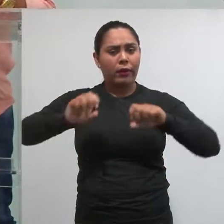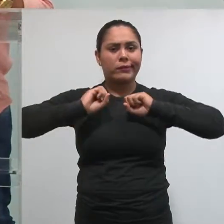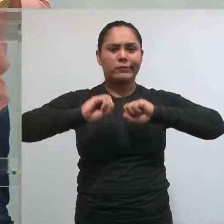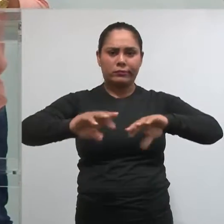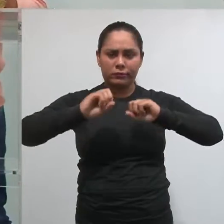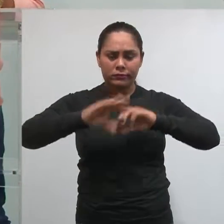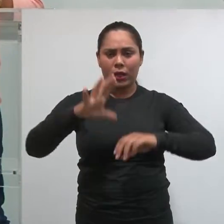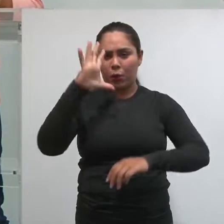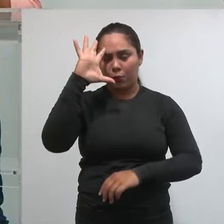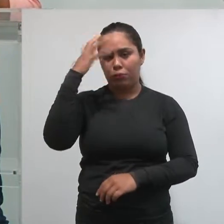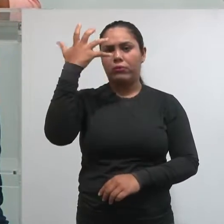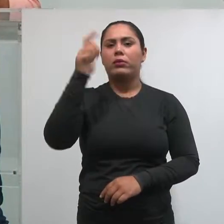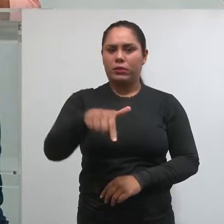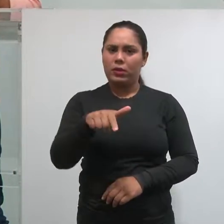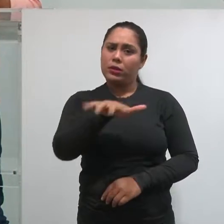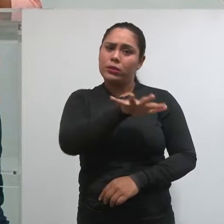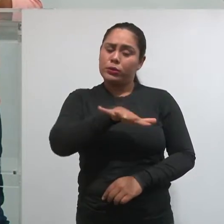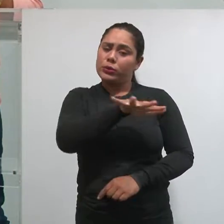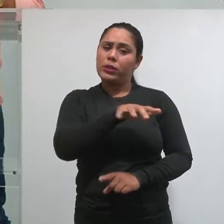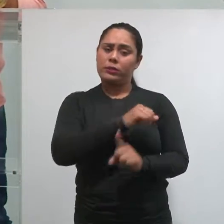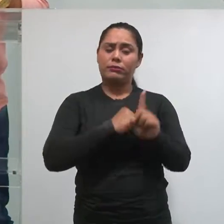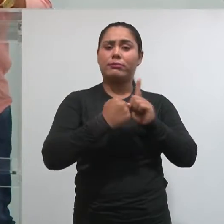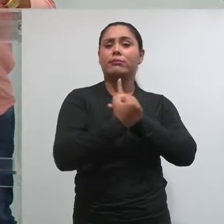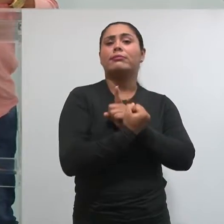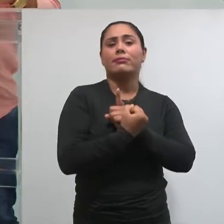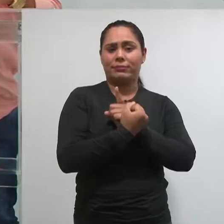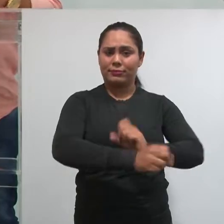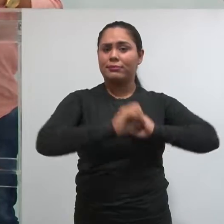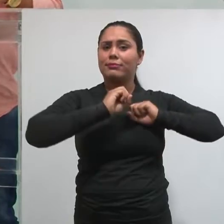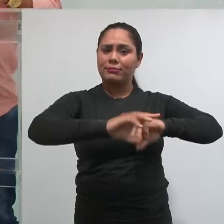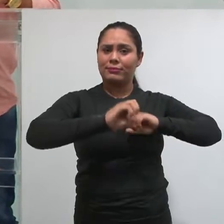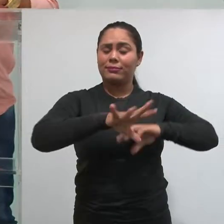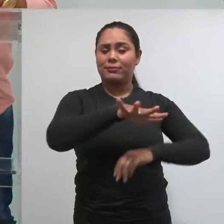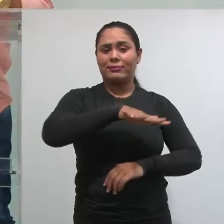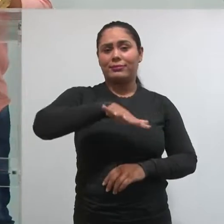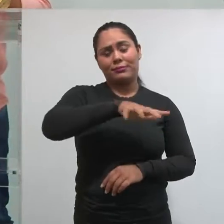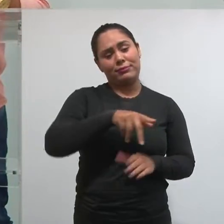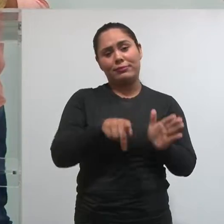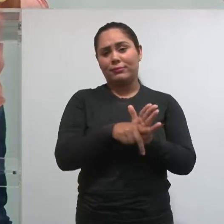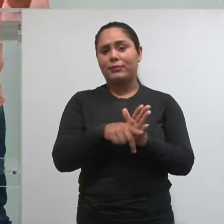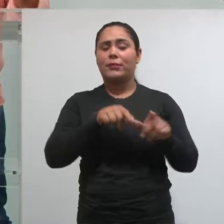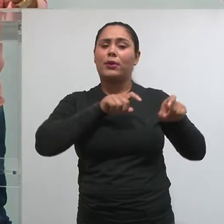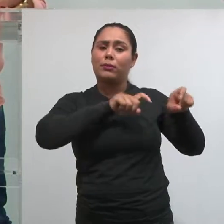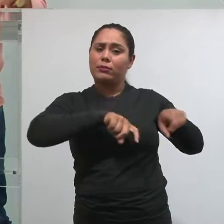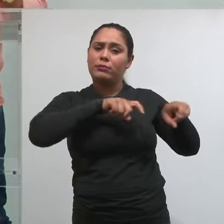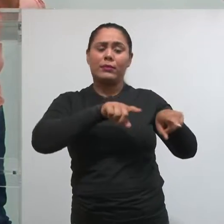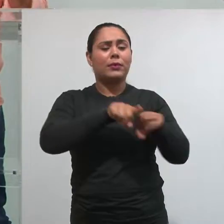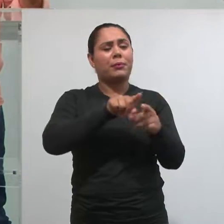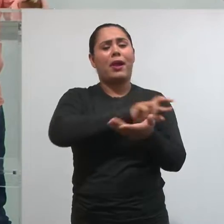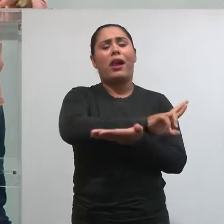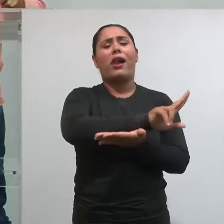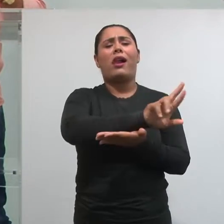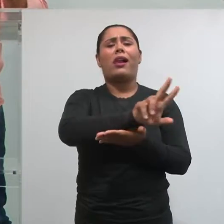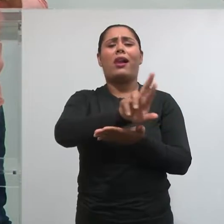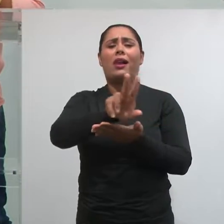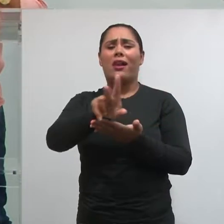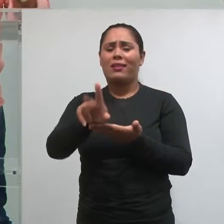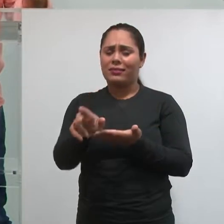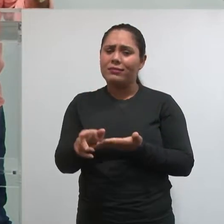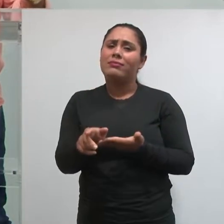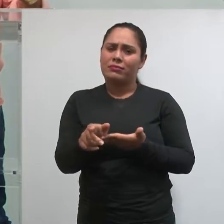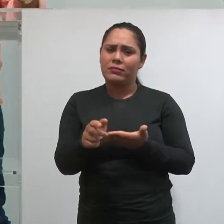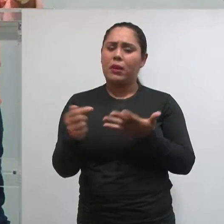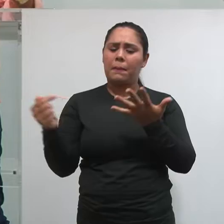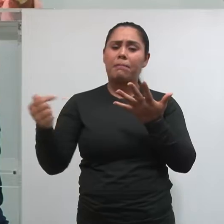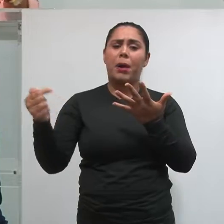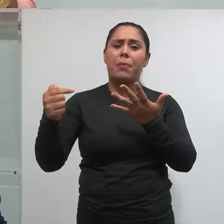solução de problemas da sociedade no campo educacional, agrária e agrícola da mesma forma. Então, você vai tendo aí essa